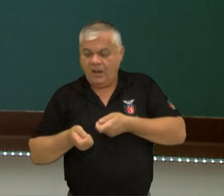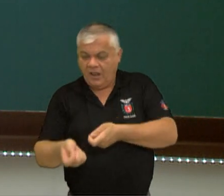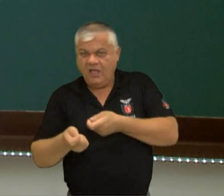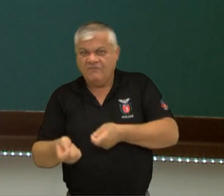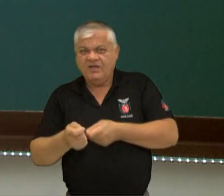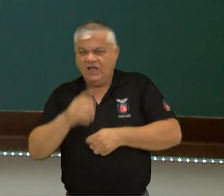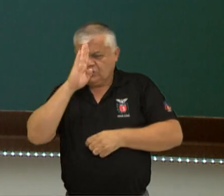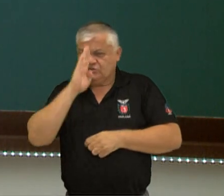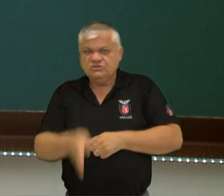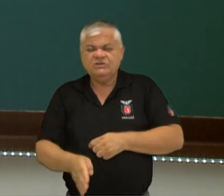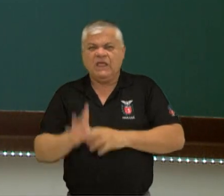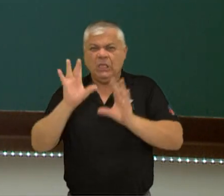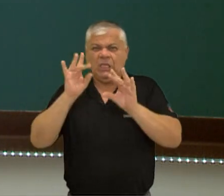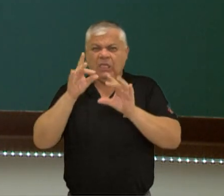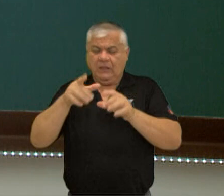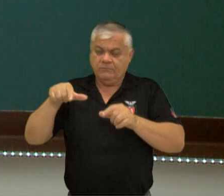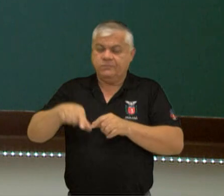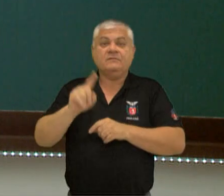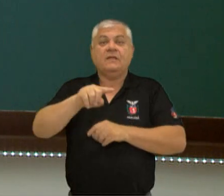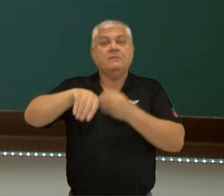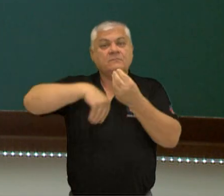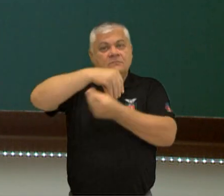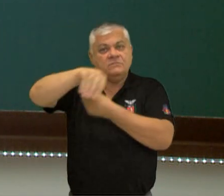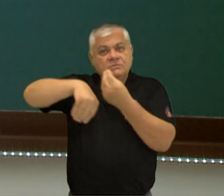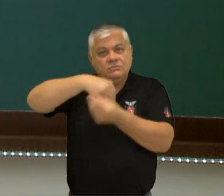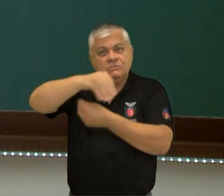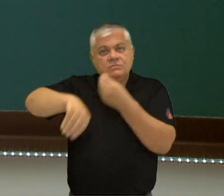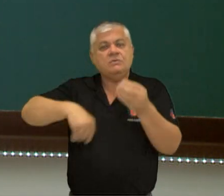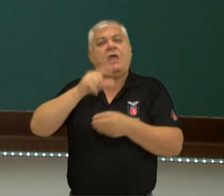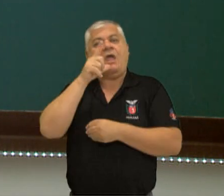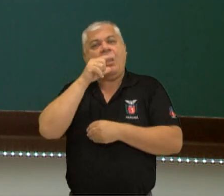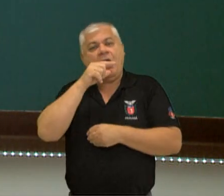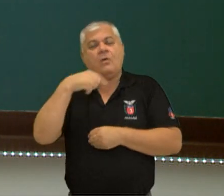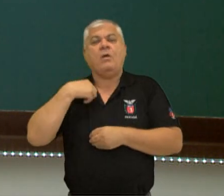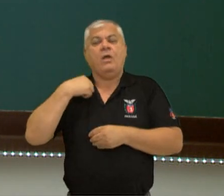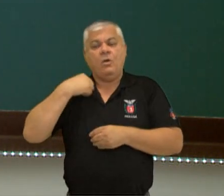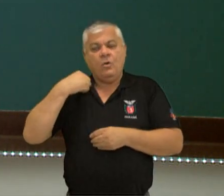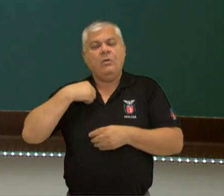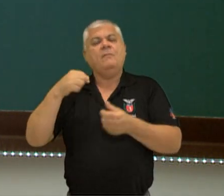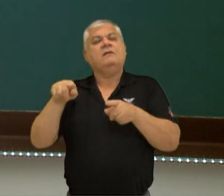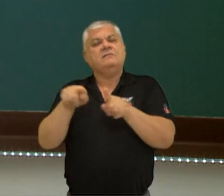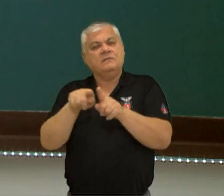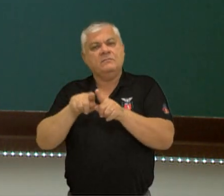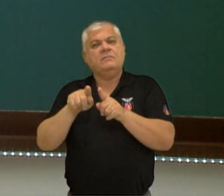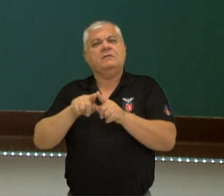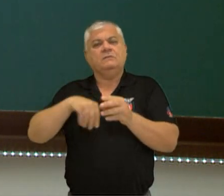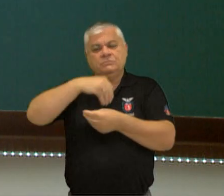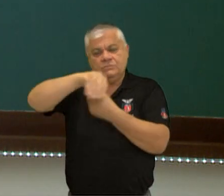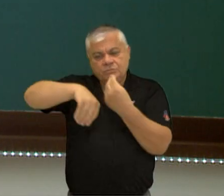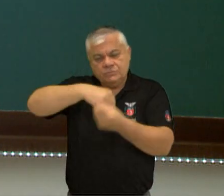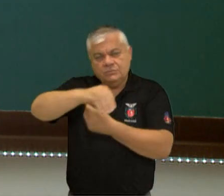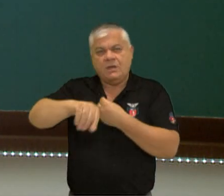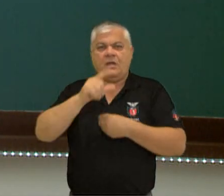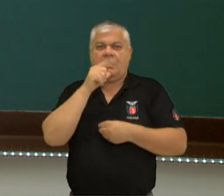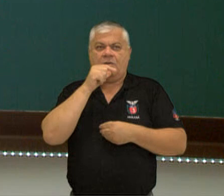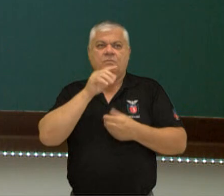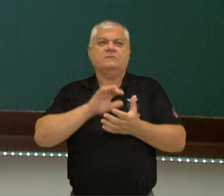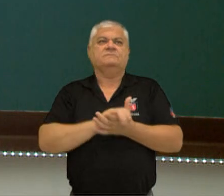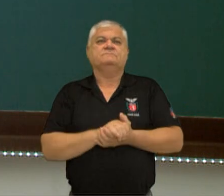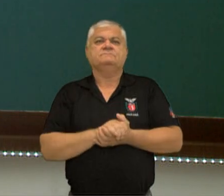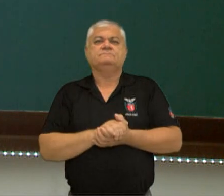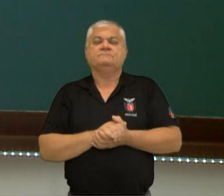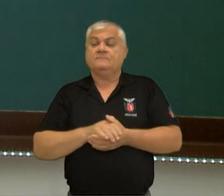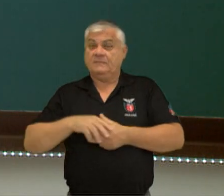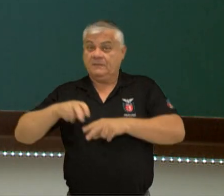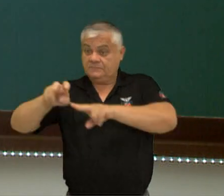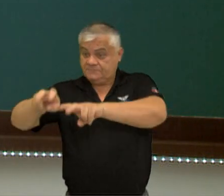manchas, ou diretamente na roupa, que também pode causar algum problema. A gente faz a diluição desse produto. Na agricultura,